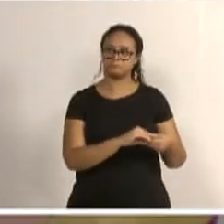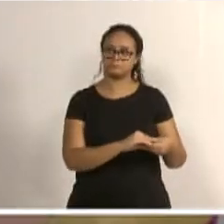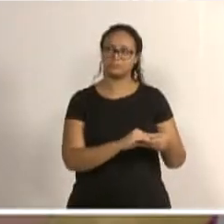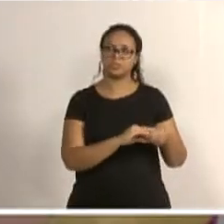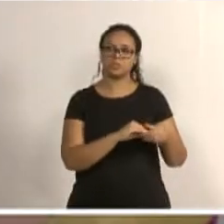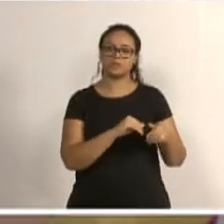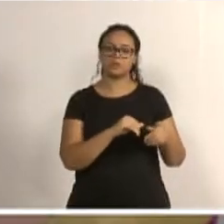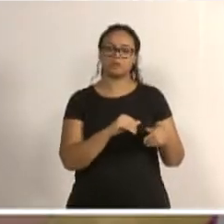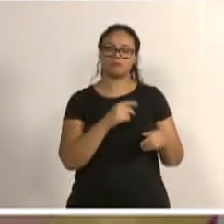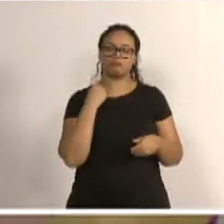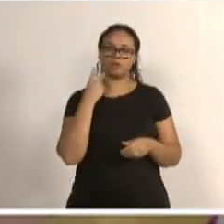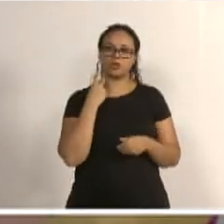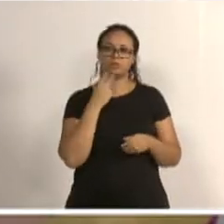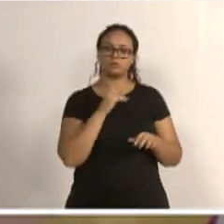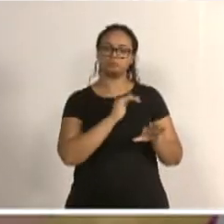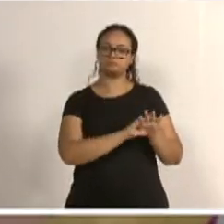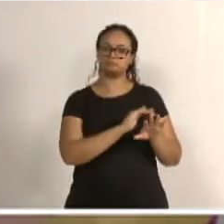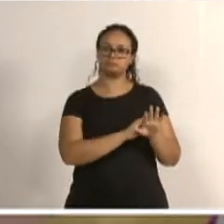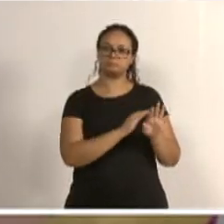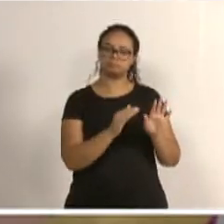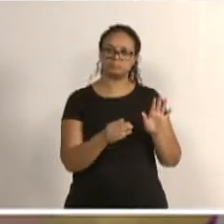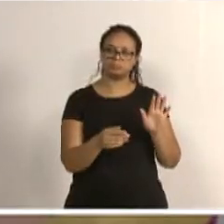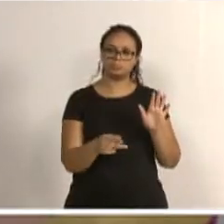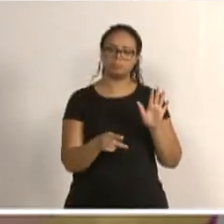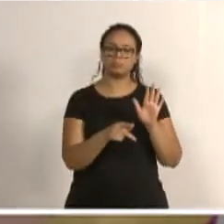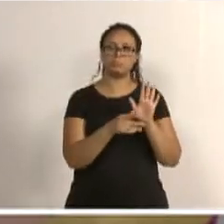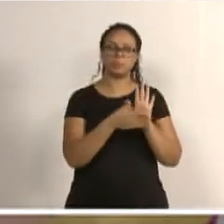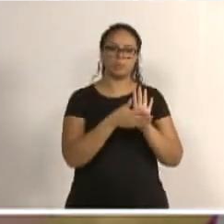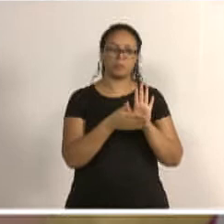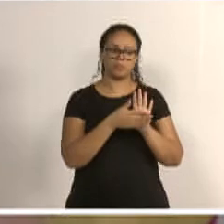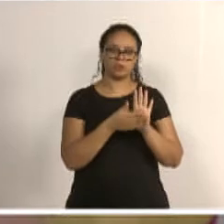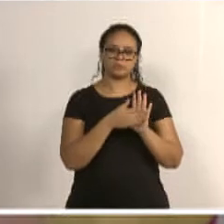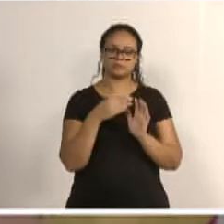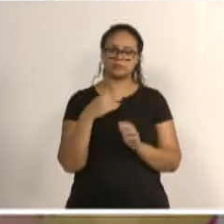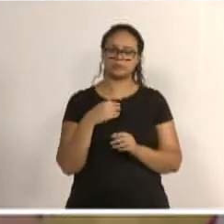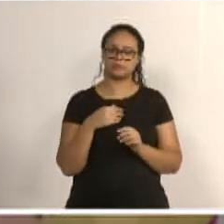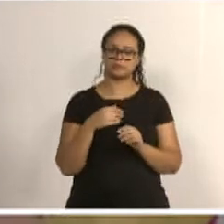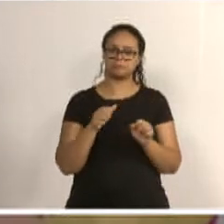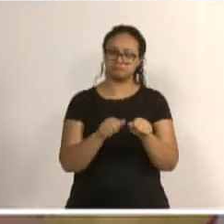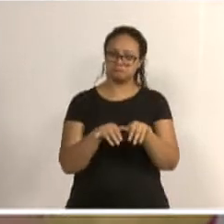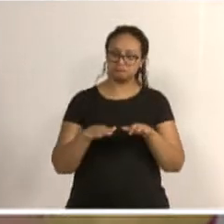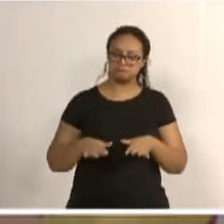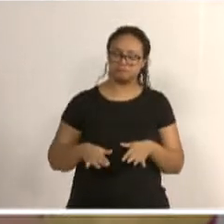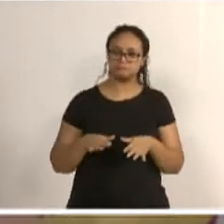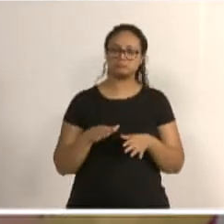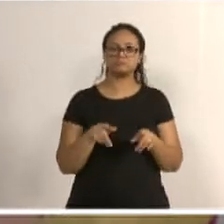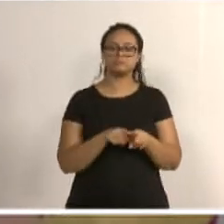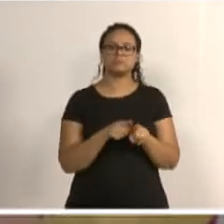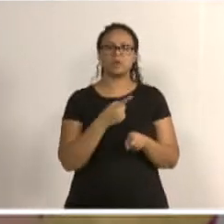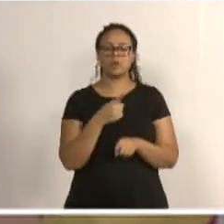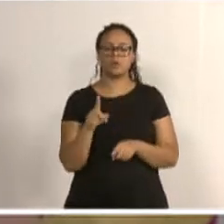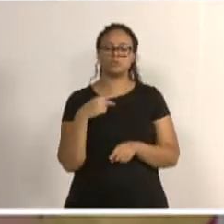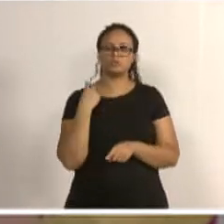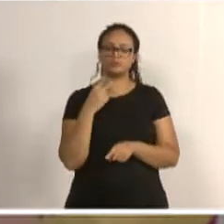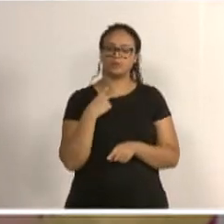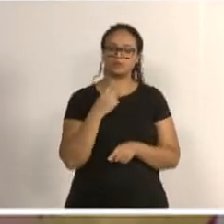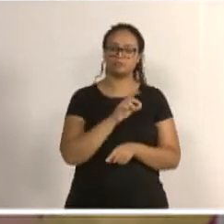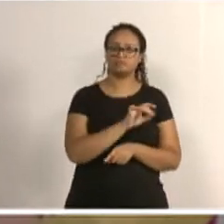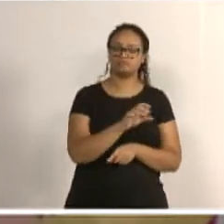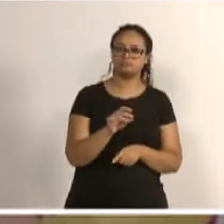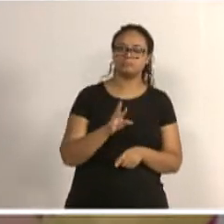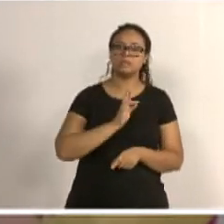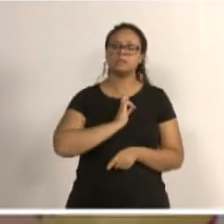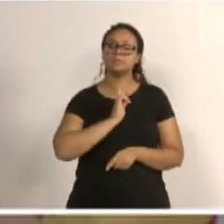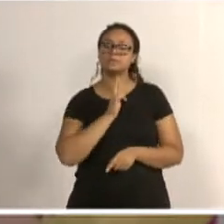presente sessão, os demais vereadores, serventuários do Legislativo, representantes da entidade de